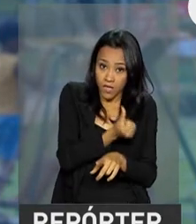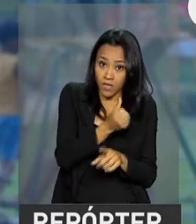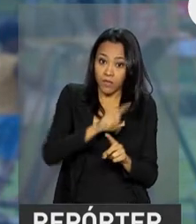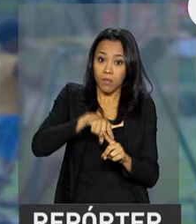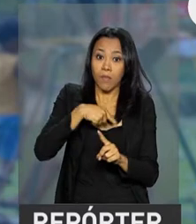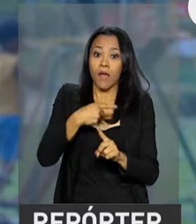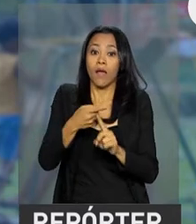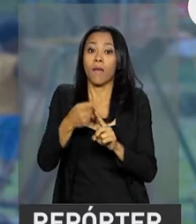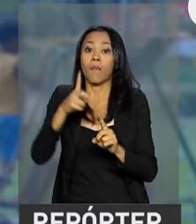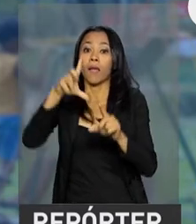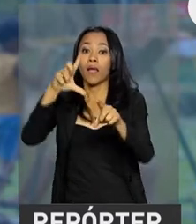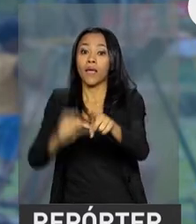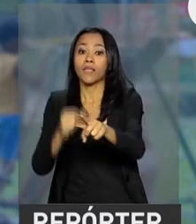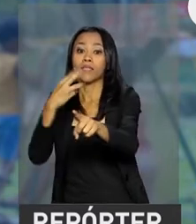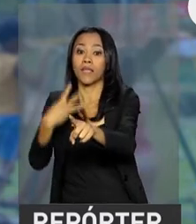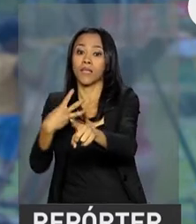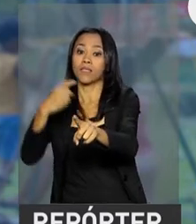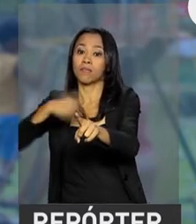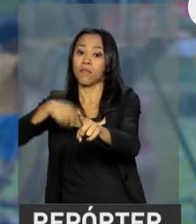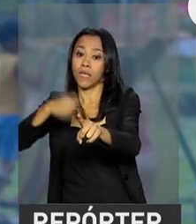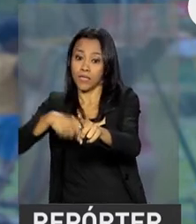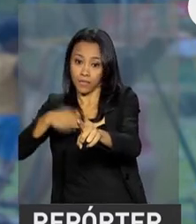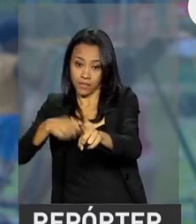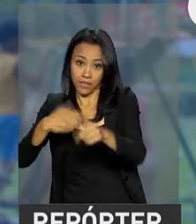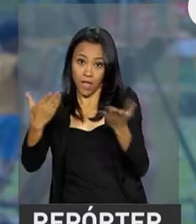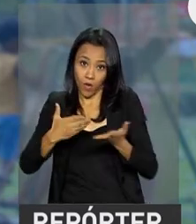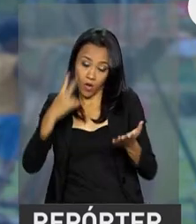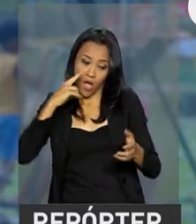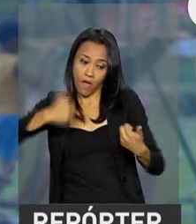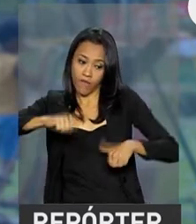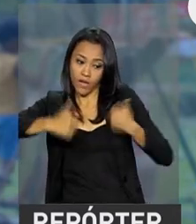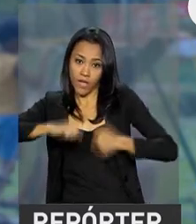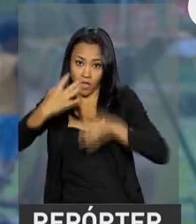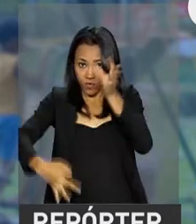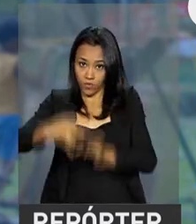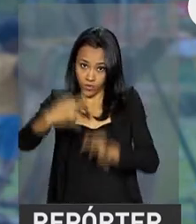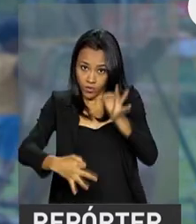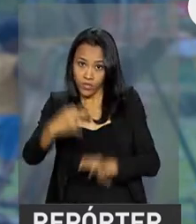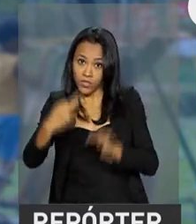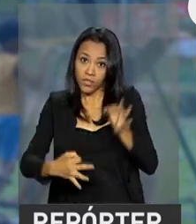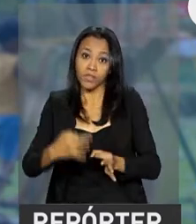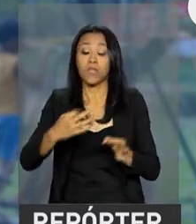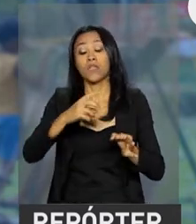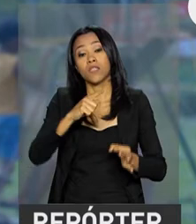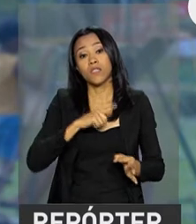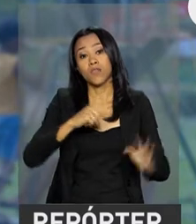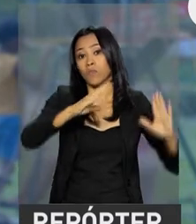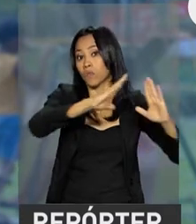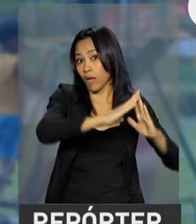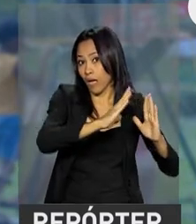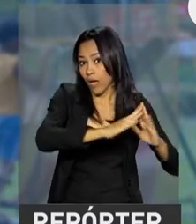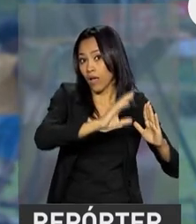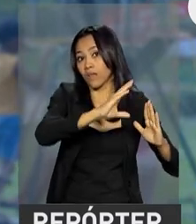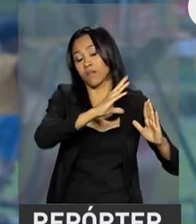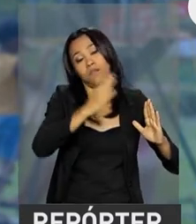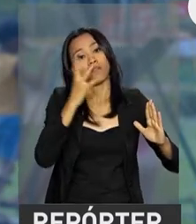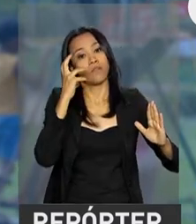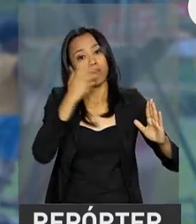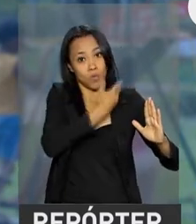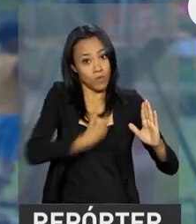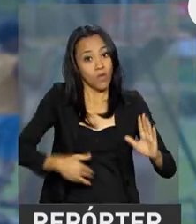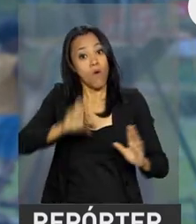deve reavaliar a situação da criança que estiver em abrigo orfanato ou em acolhimento familiar e traz uma